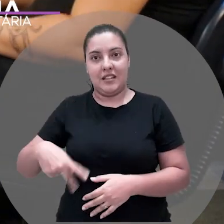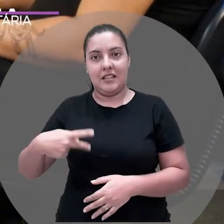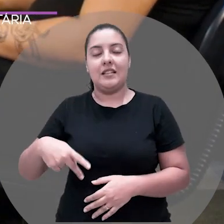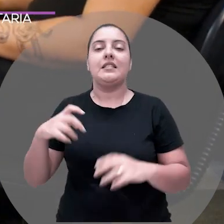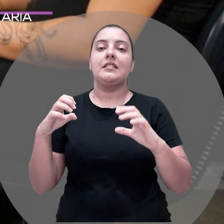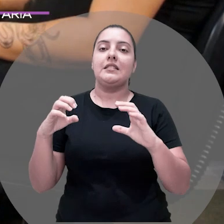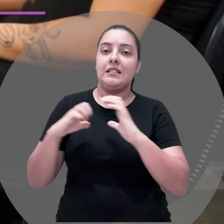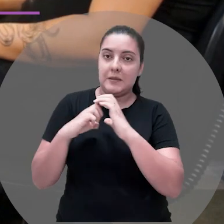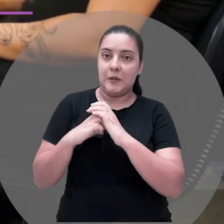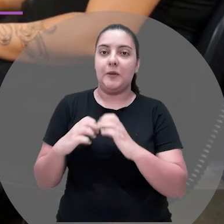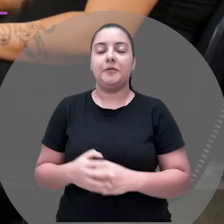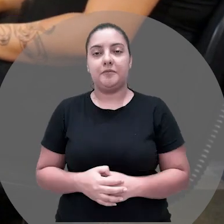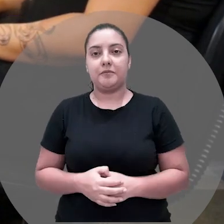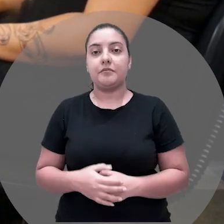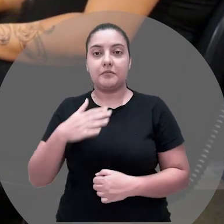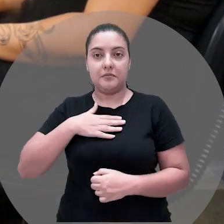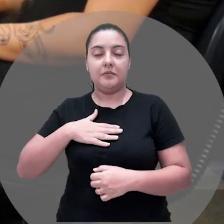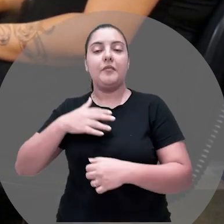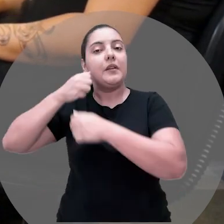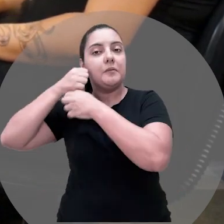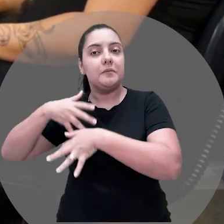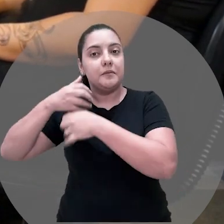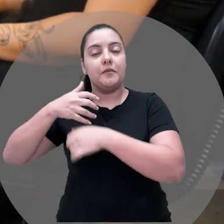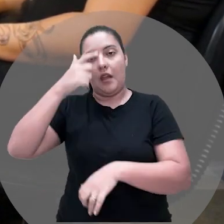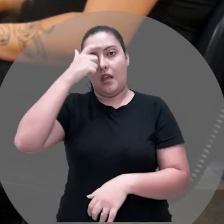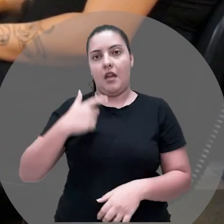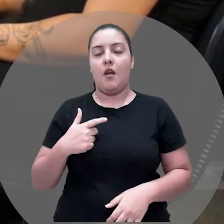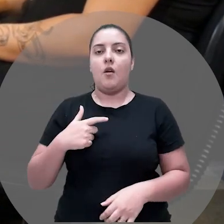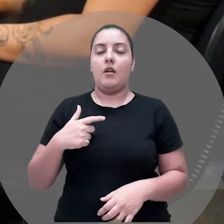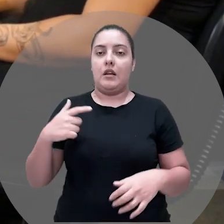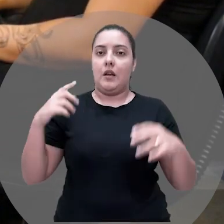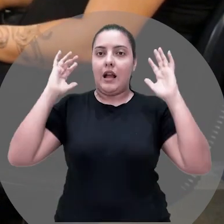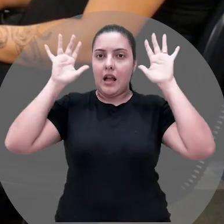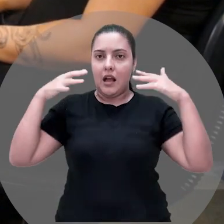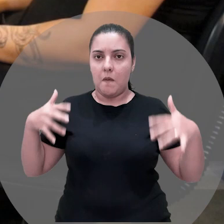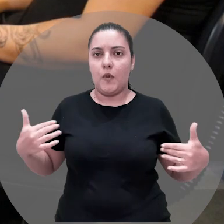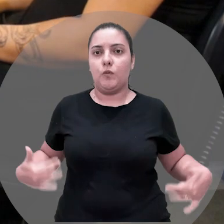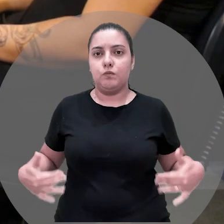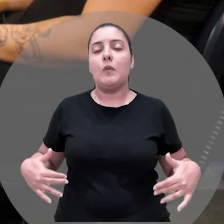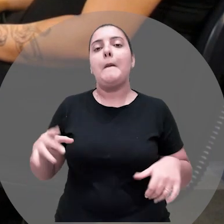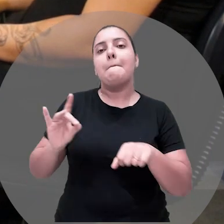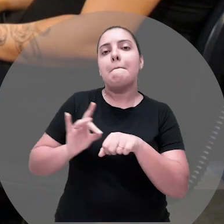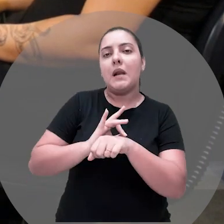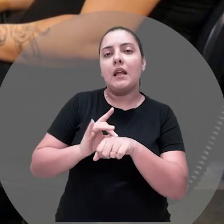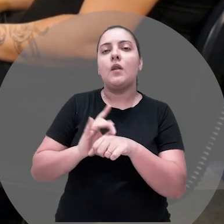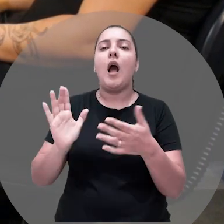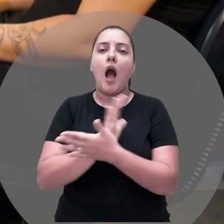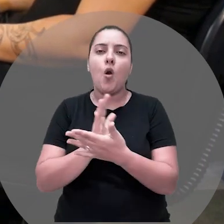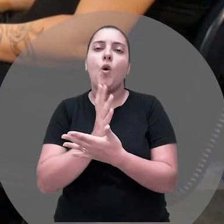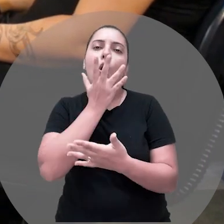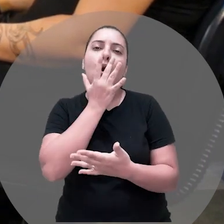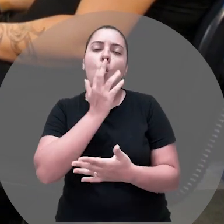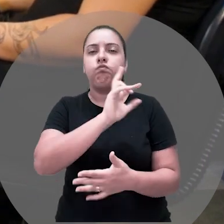né aqui no ccbj e minha autodescrição eu tenho cabelo comprido preto com